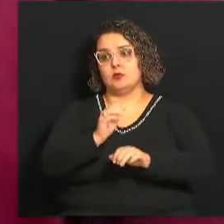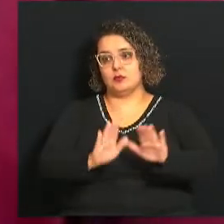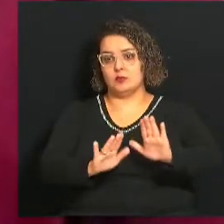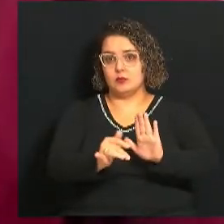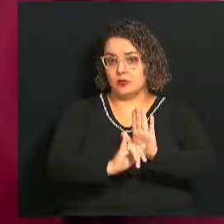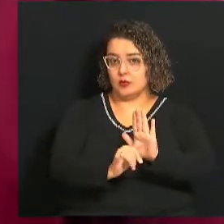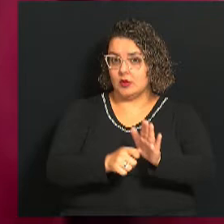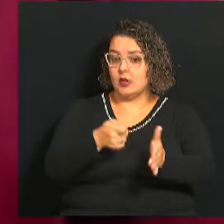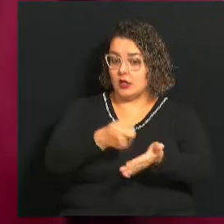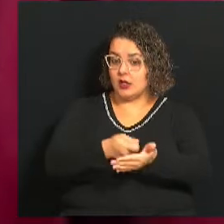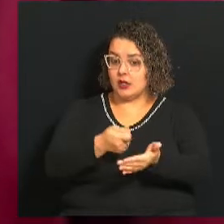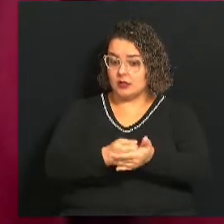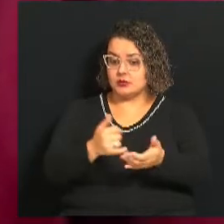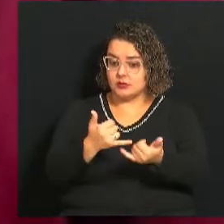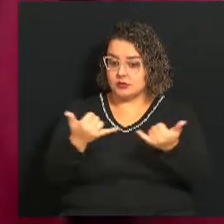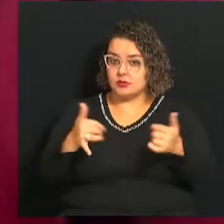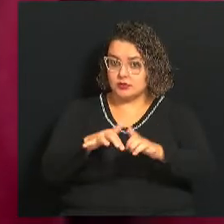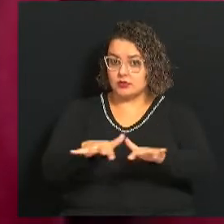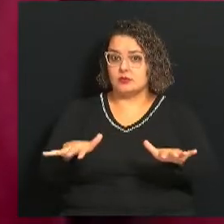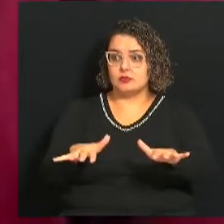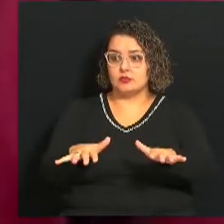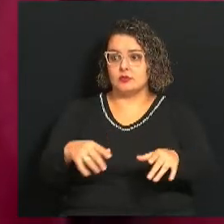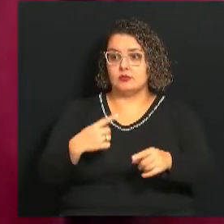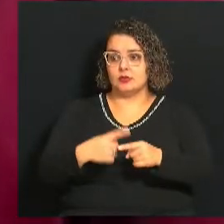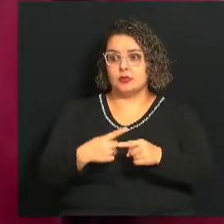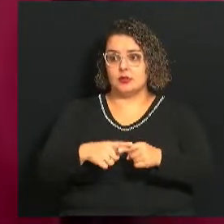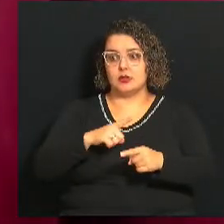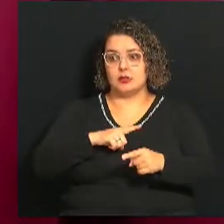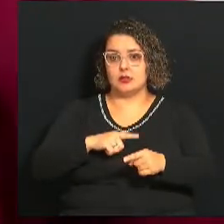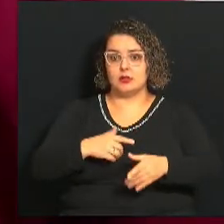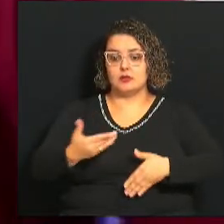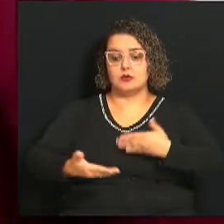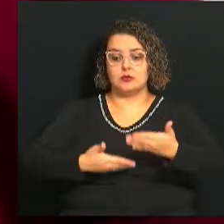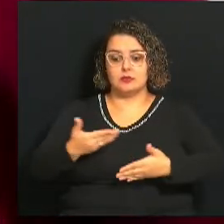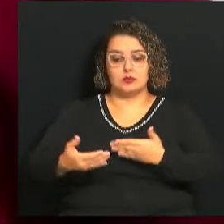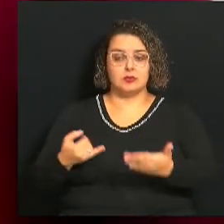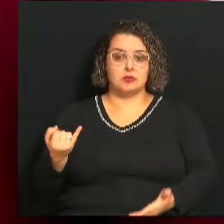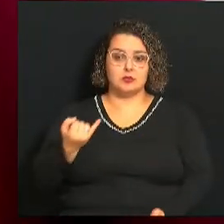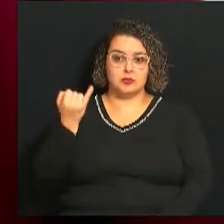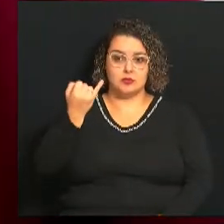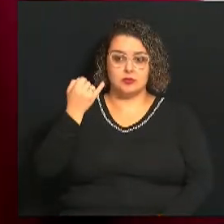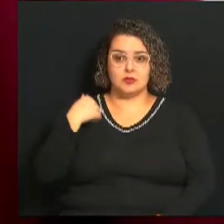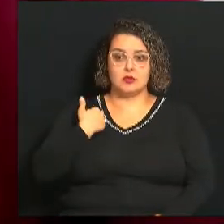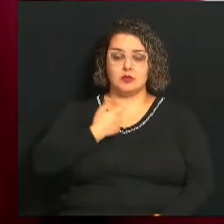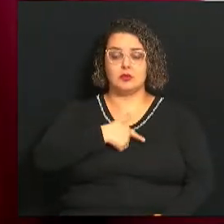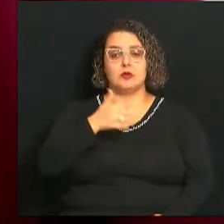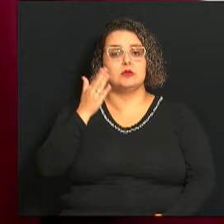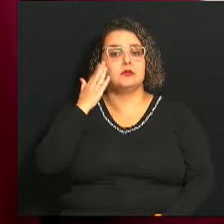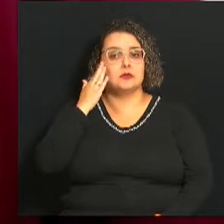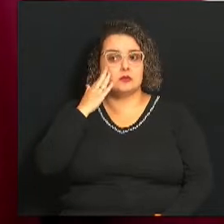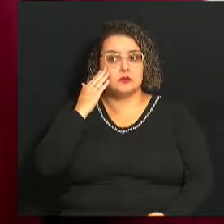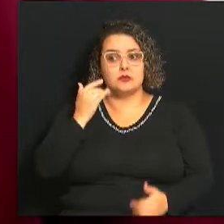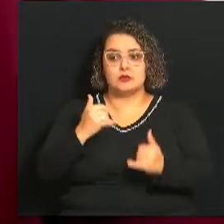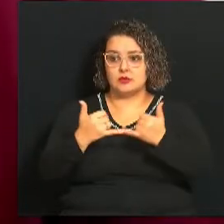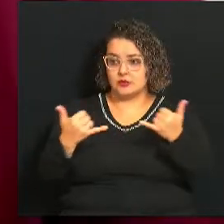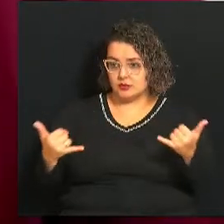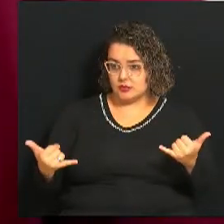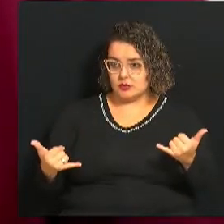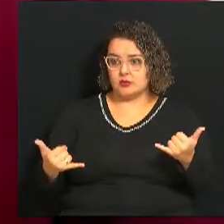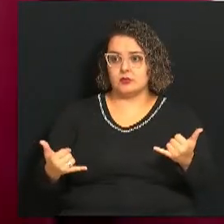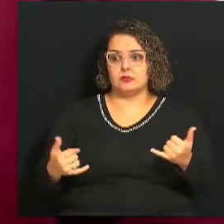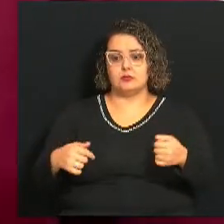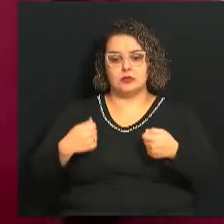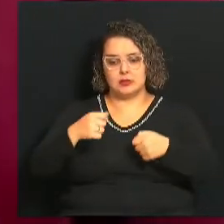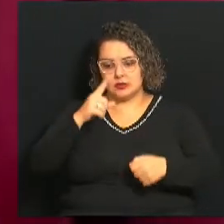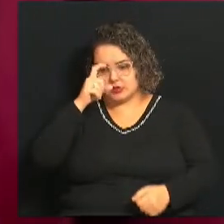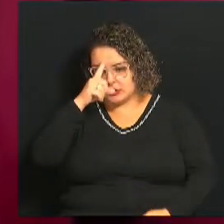de energia, porque é um serviço essencial. Nós sabemos que de energia elétrica depende dos hospitais, da